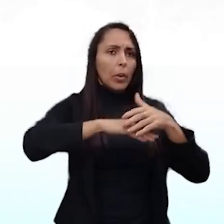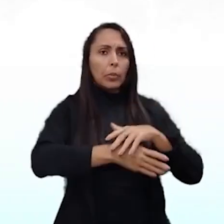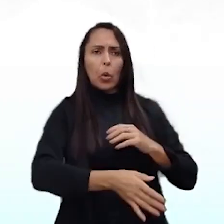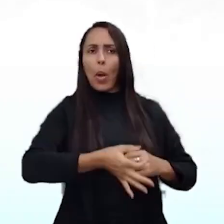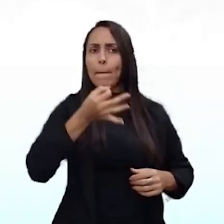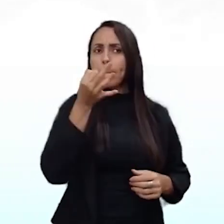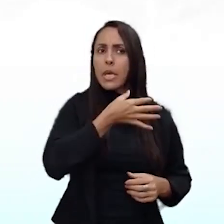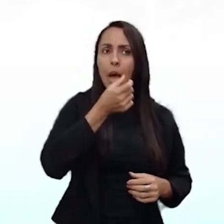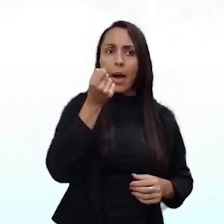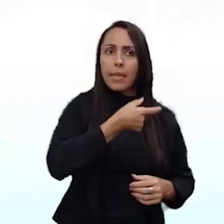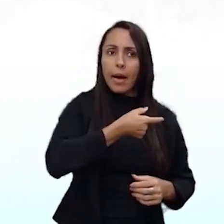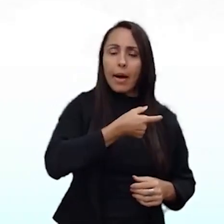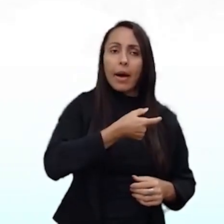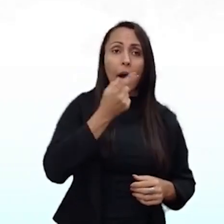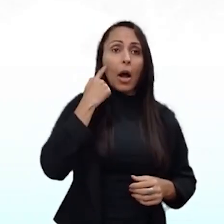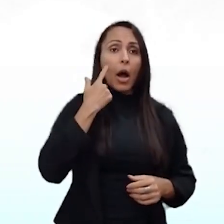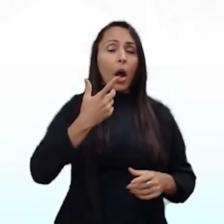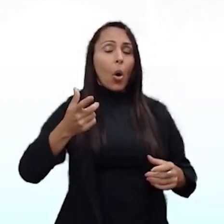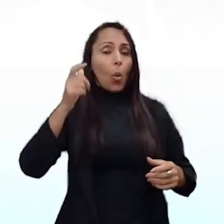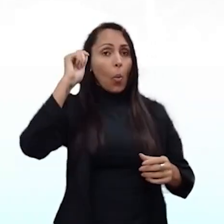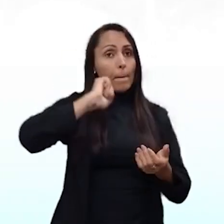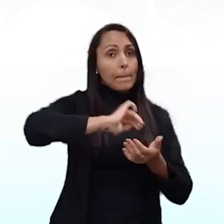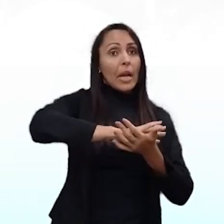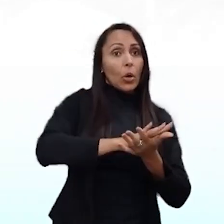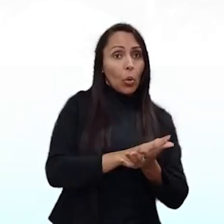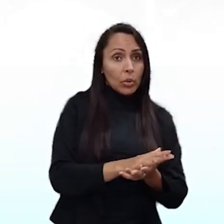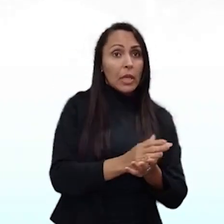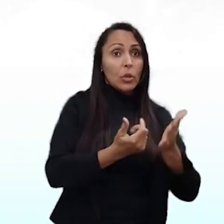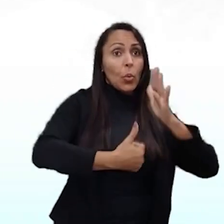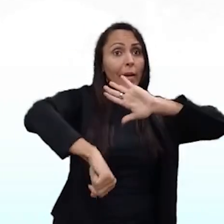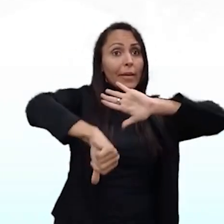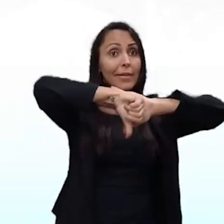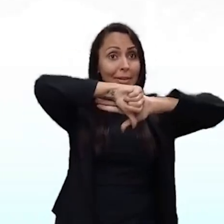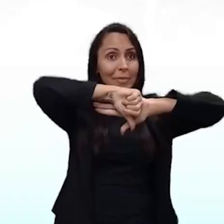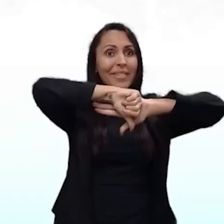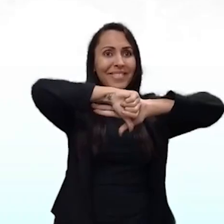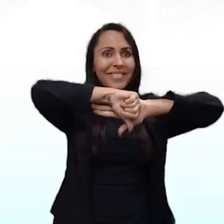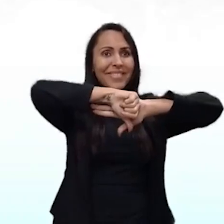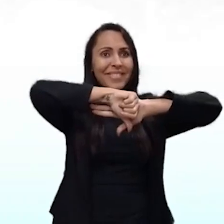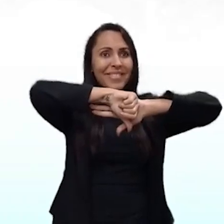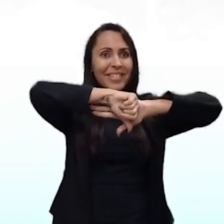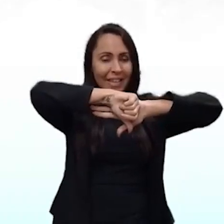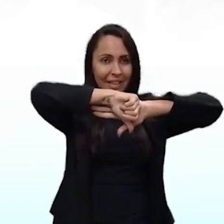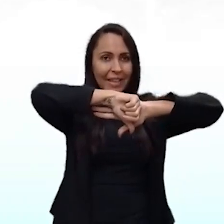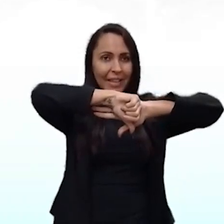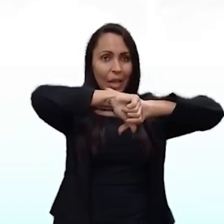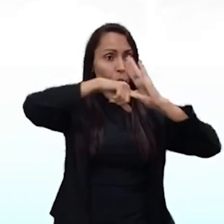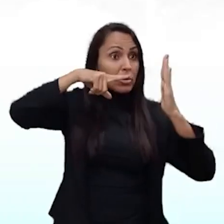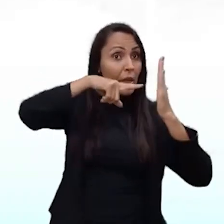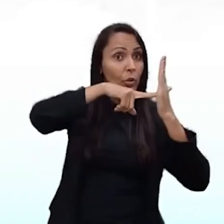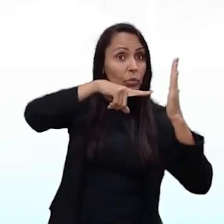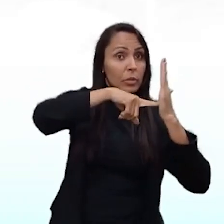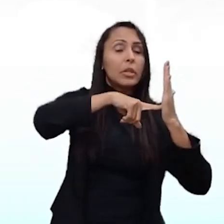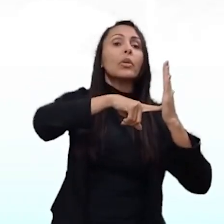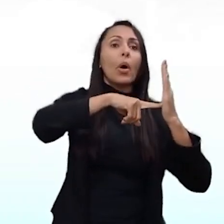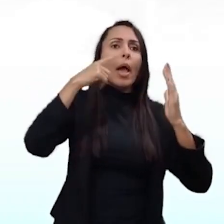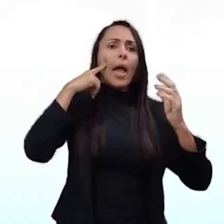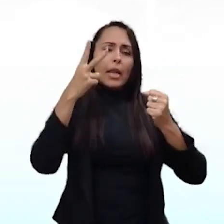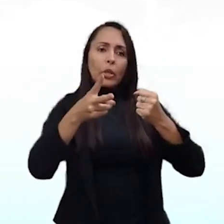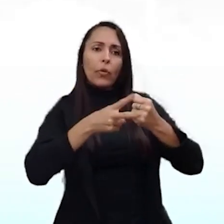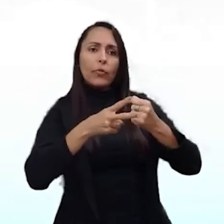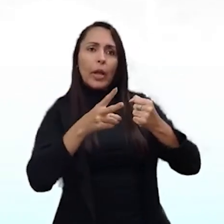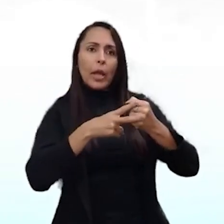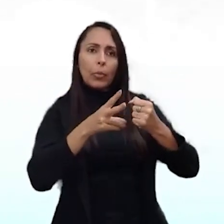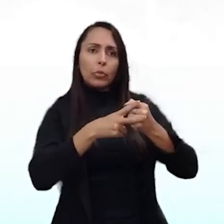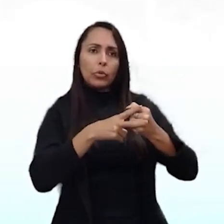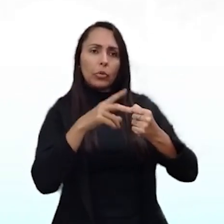uma piada. O racismo é crime. Denuncie. Ele usa aí os verbos no modo